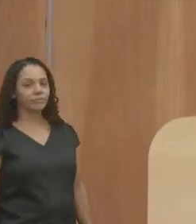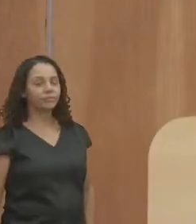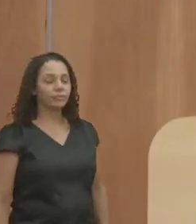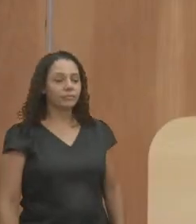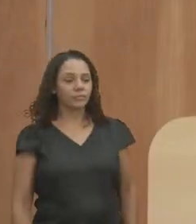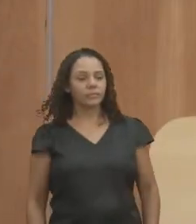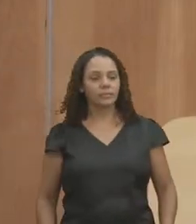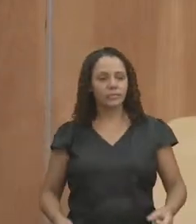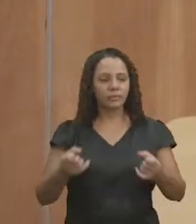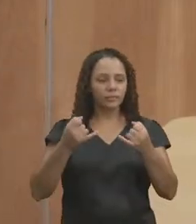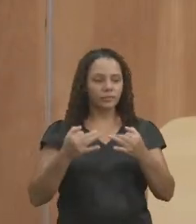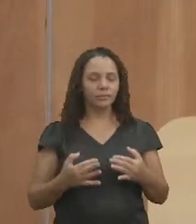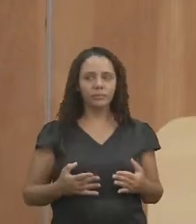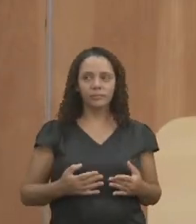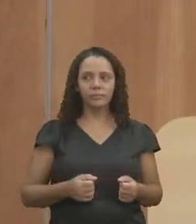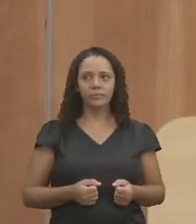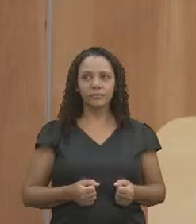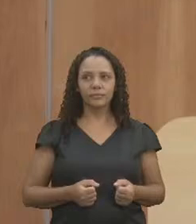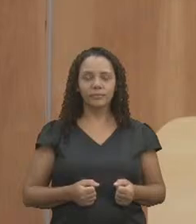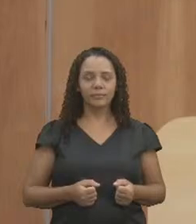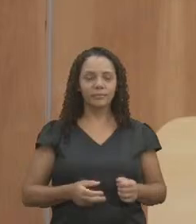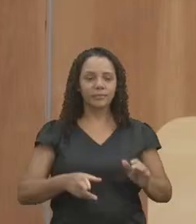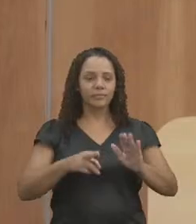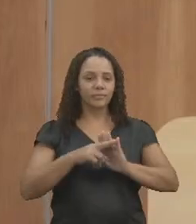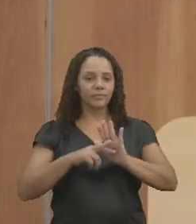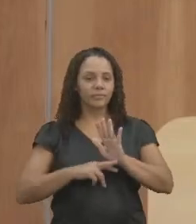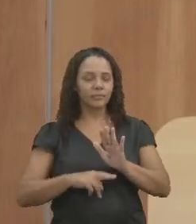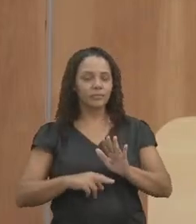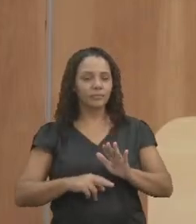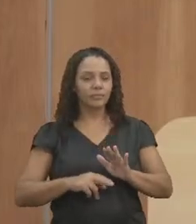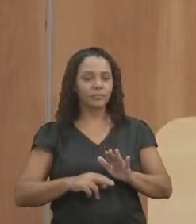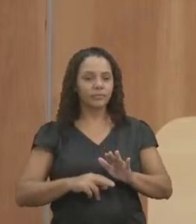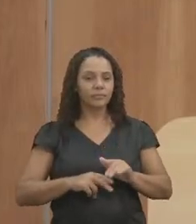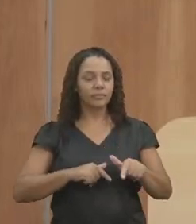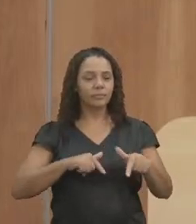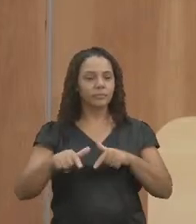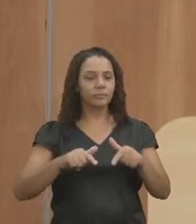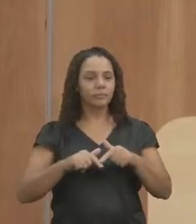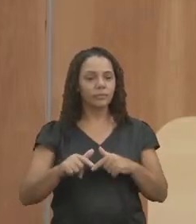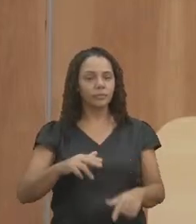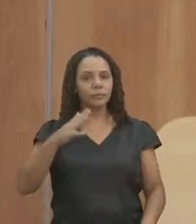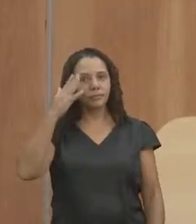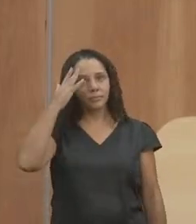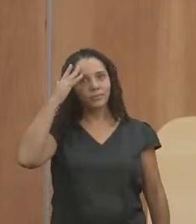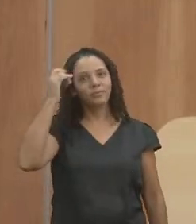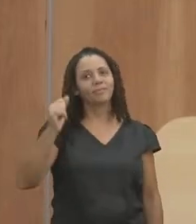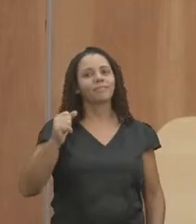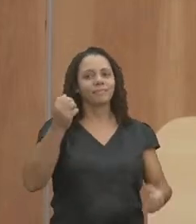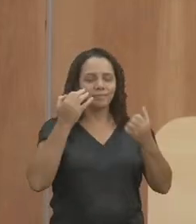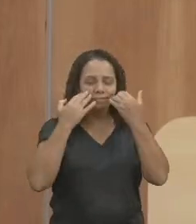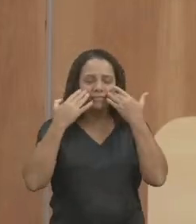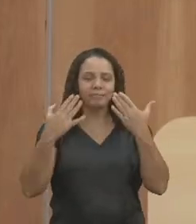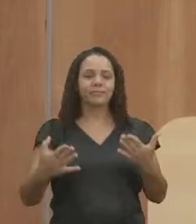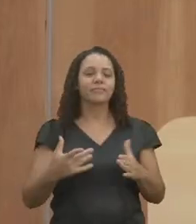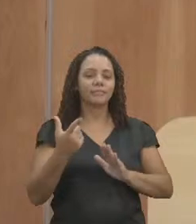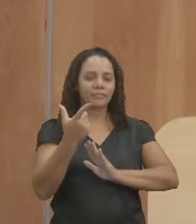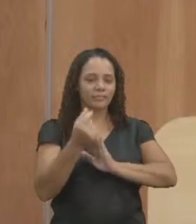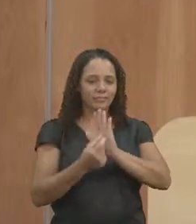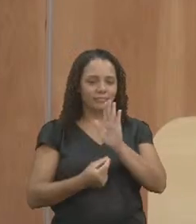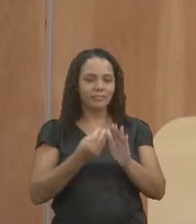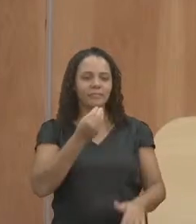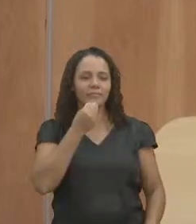desse relatório, que foi produzido pela Controladoria do município, porque amanhã a gente vai ter uma audiência do orçamento, que vai ser a oportunidade perfeita para a gente falar sobre